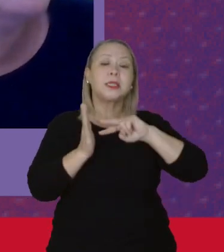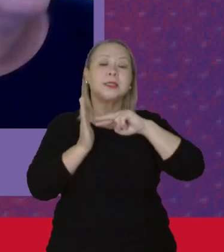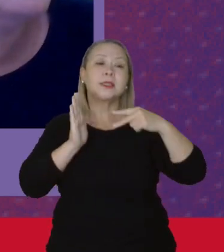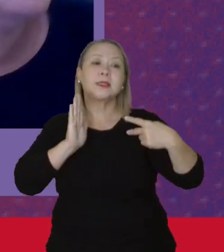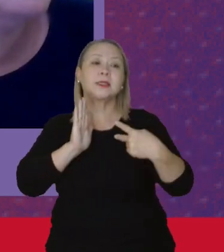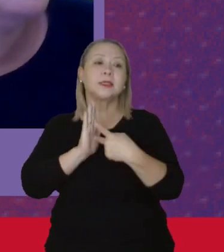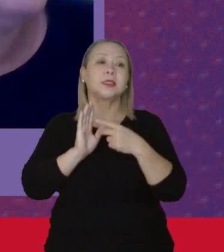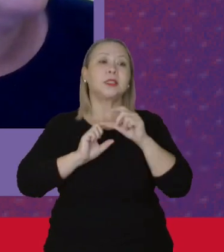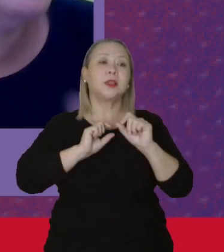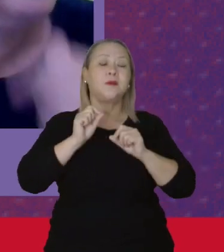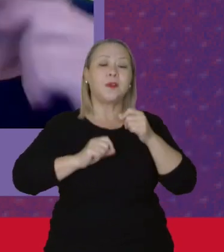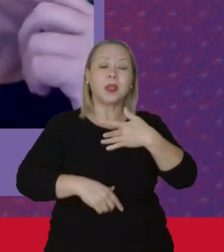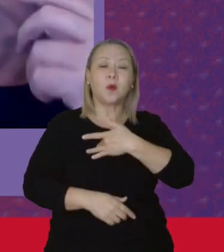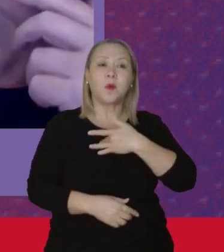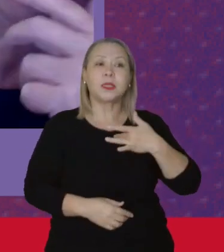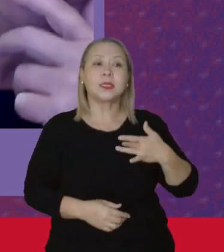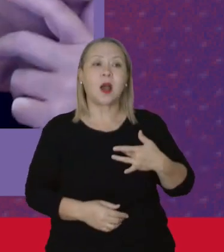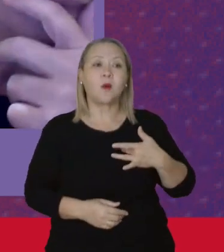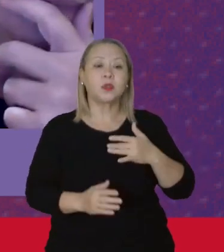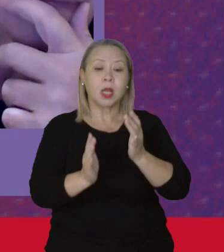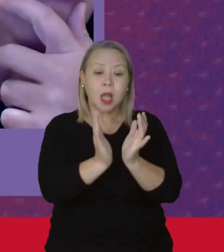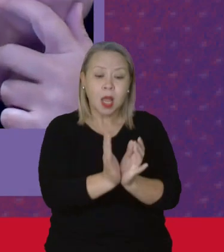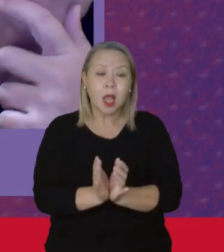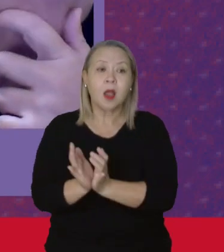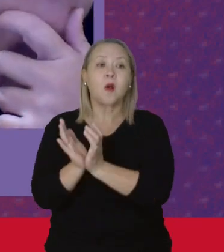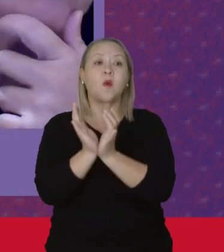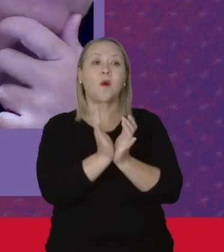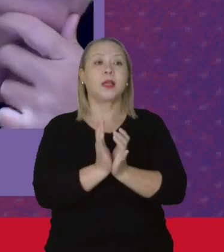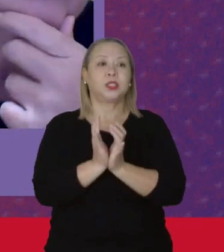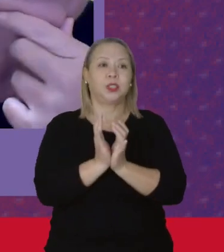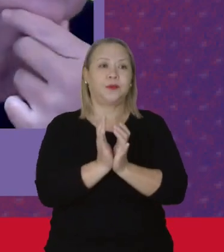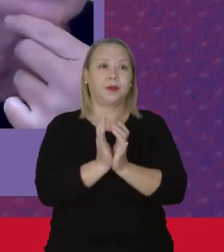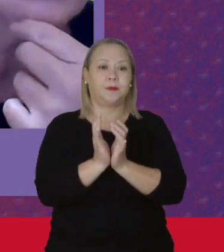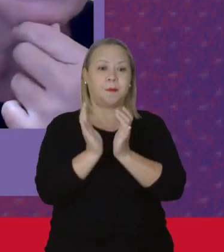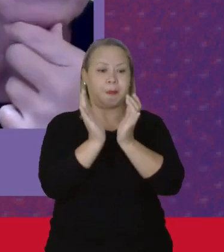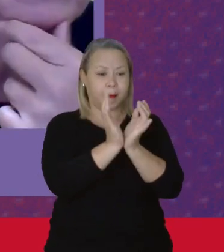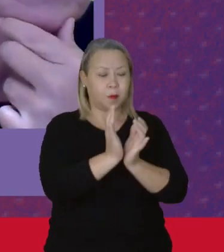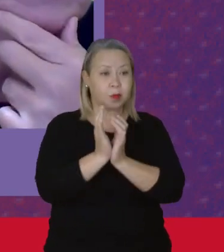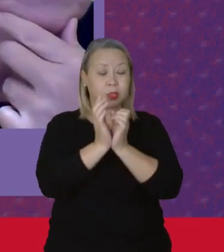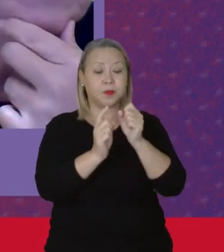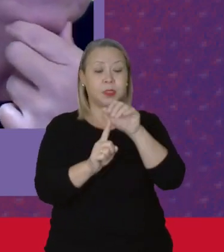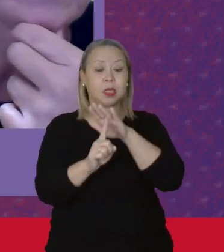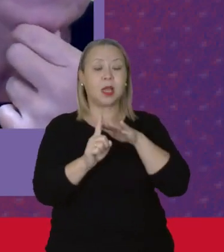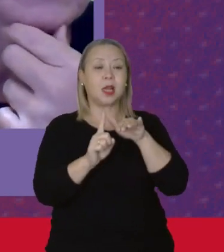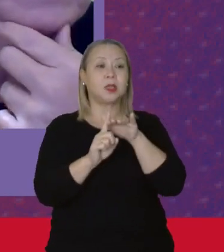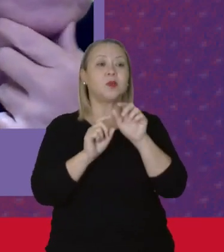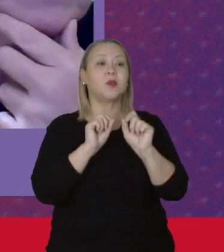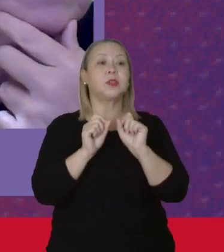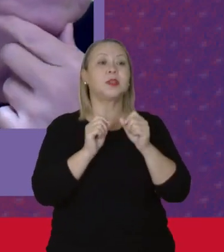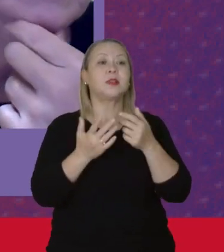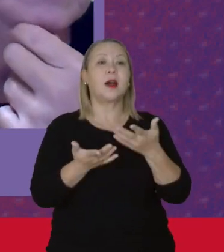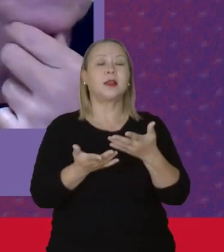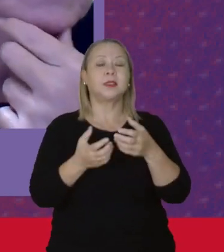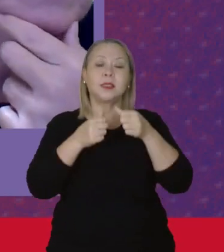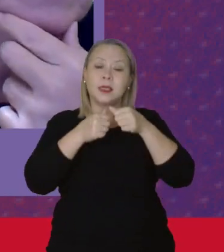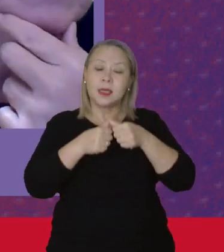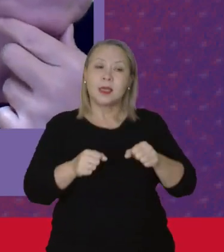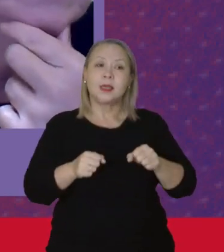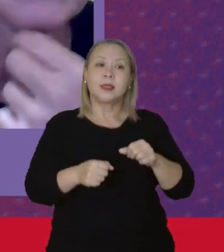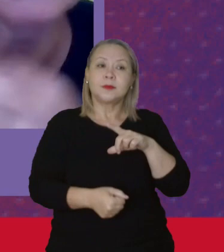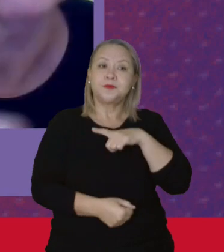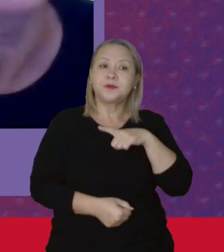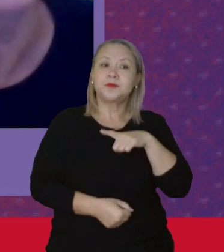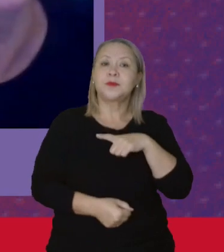significa uma saúde coletiva, uma saúde que a sociedade esteja